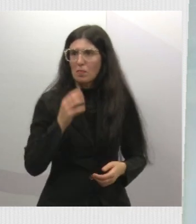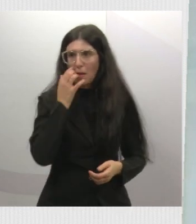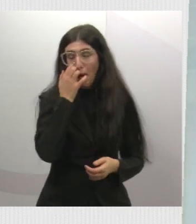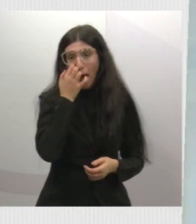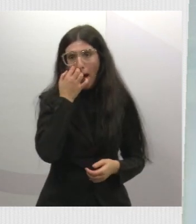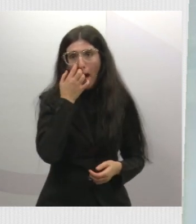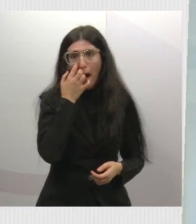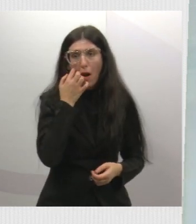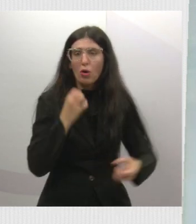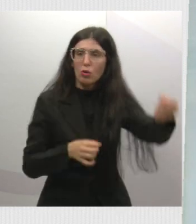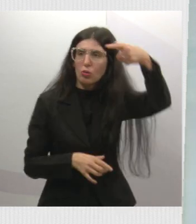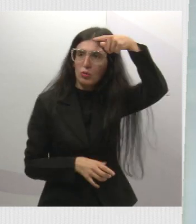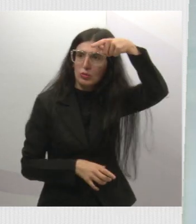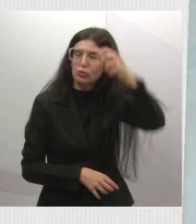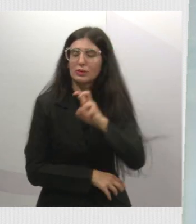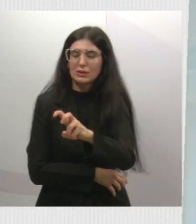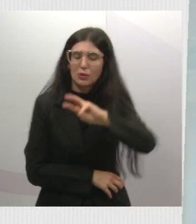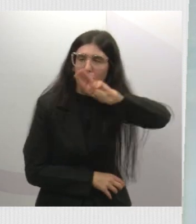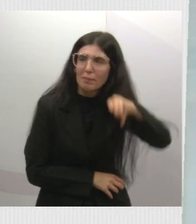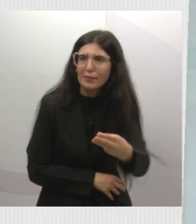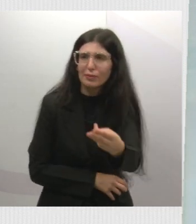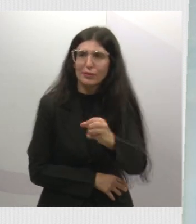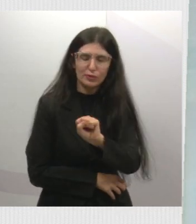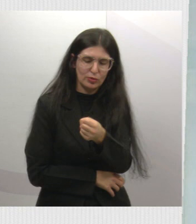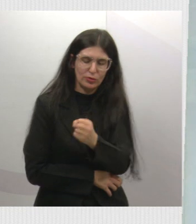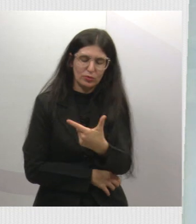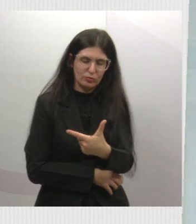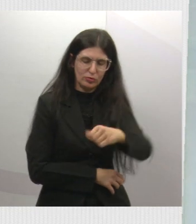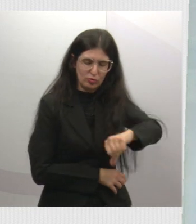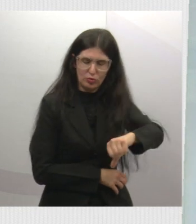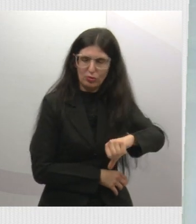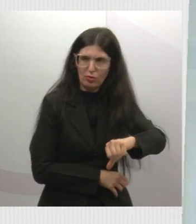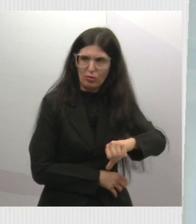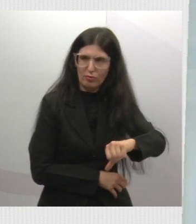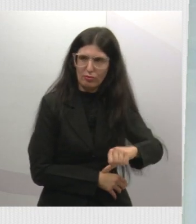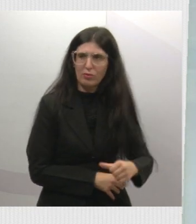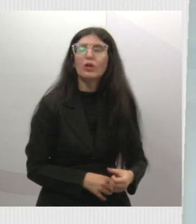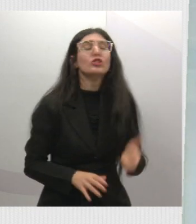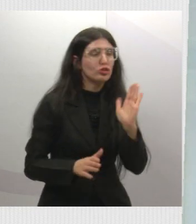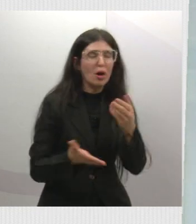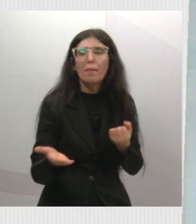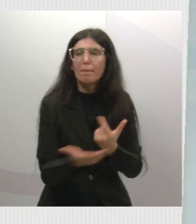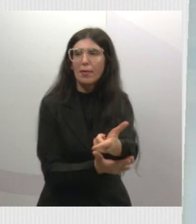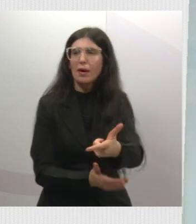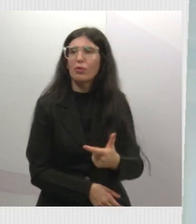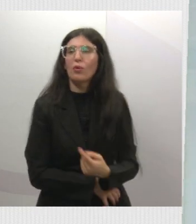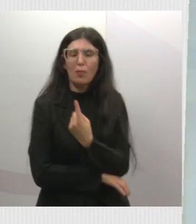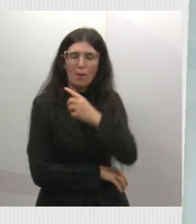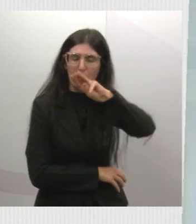em 5.829.000 e liquidado até o primeiro quadrimestre,